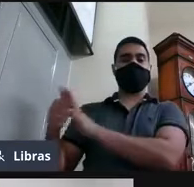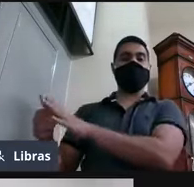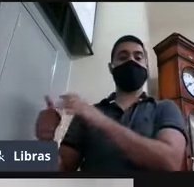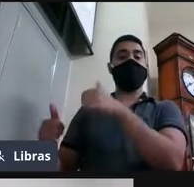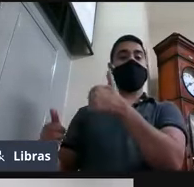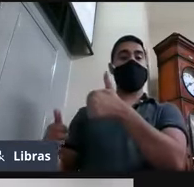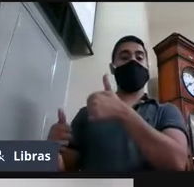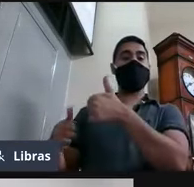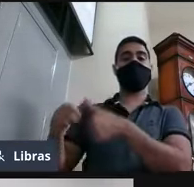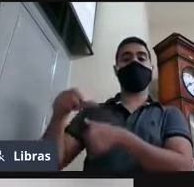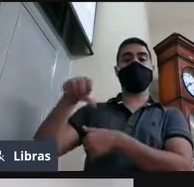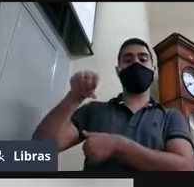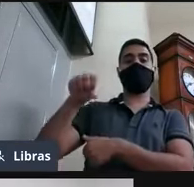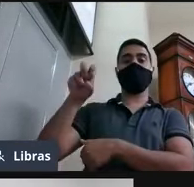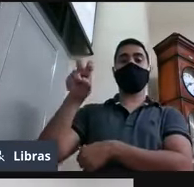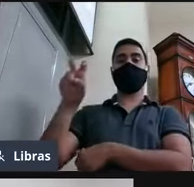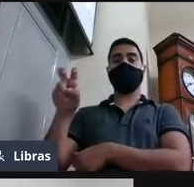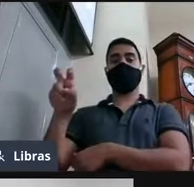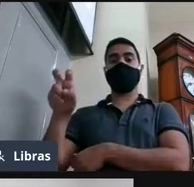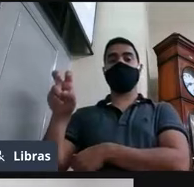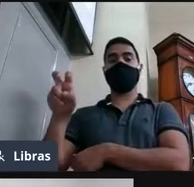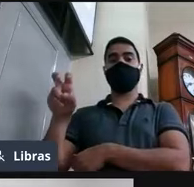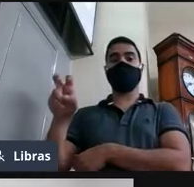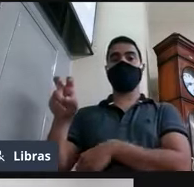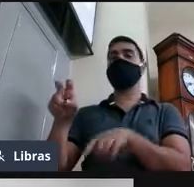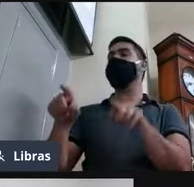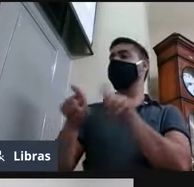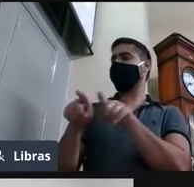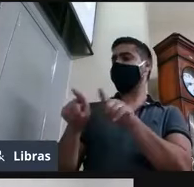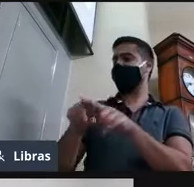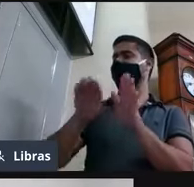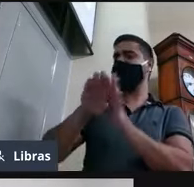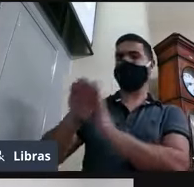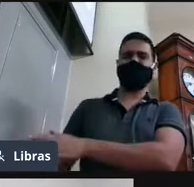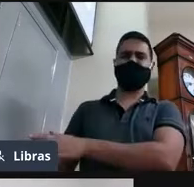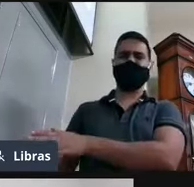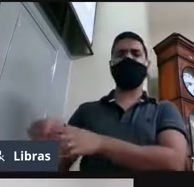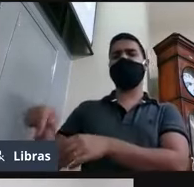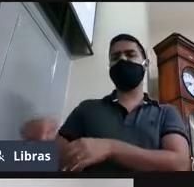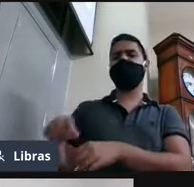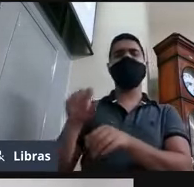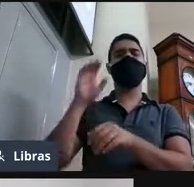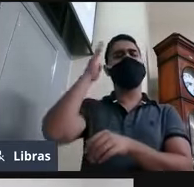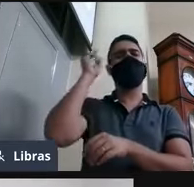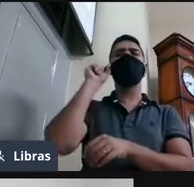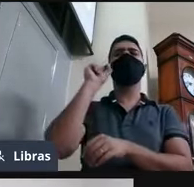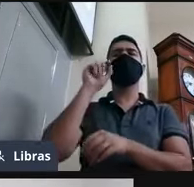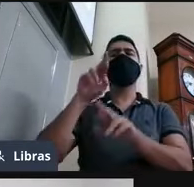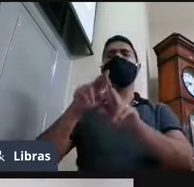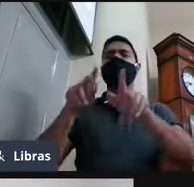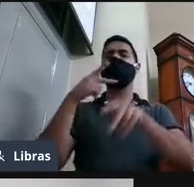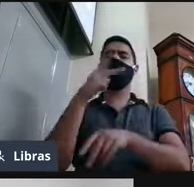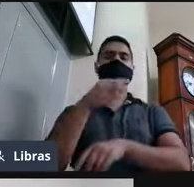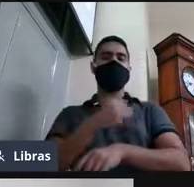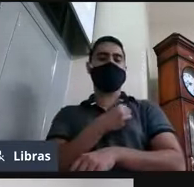contas, 95% foram derrubadas aqui. E sabe que diferença que isso vai fazer na sua vida? Eu falo de